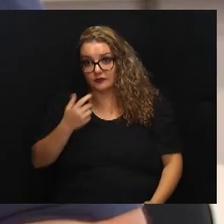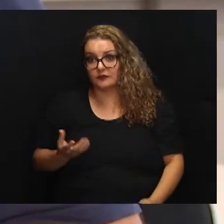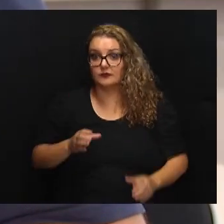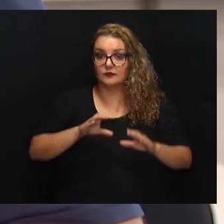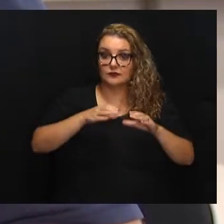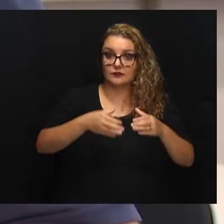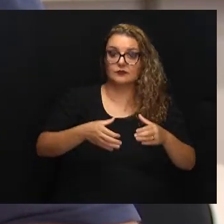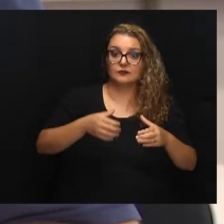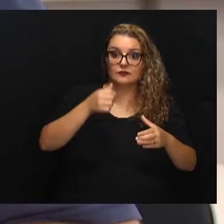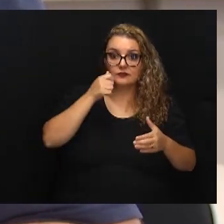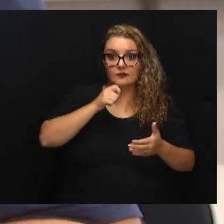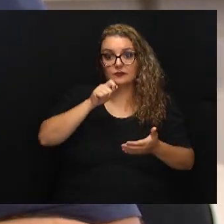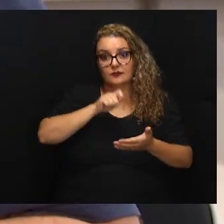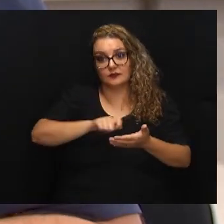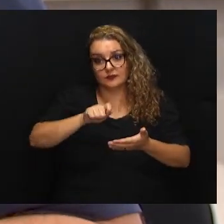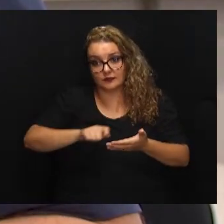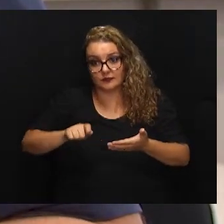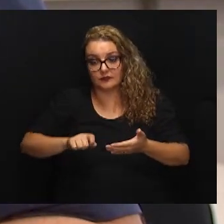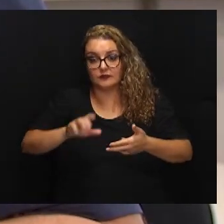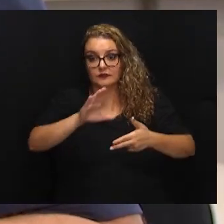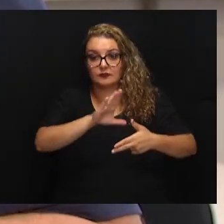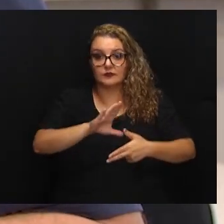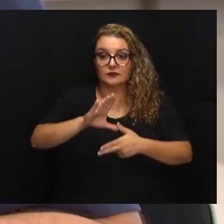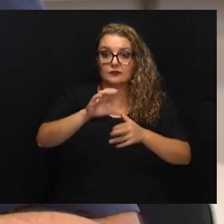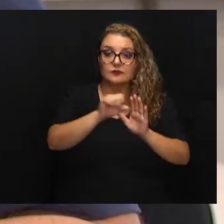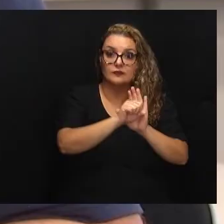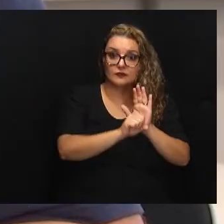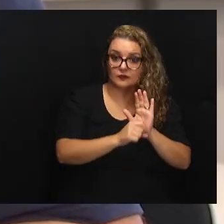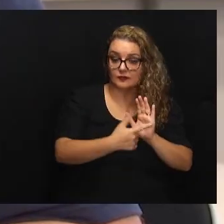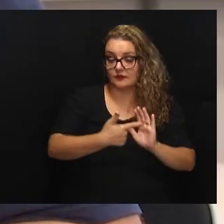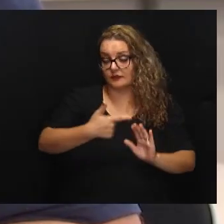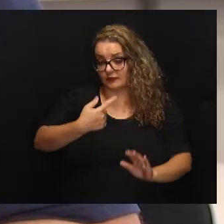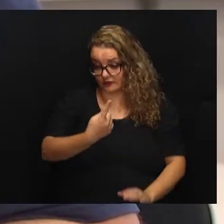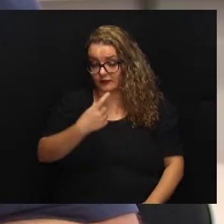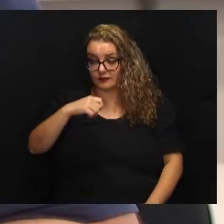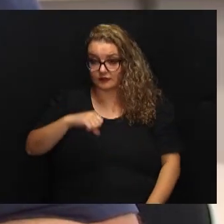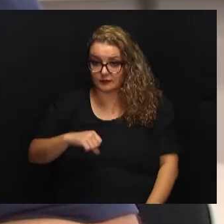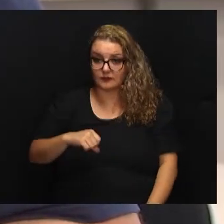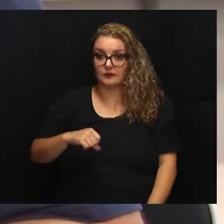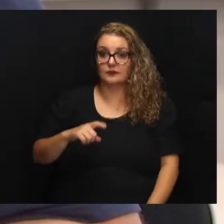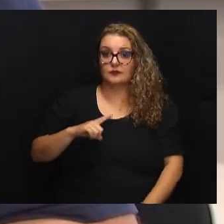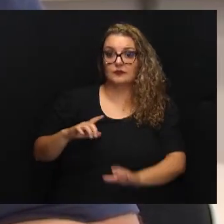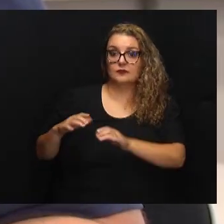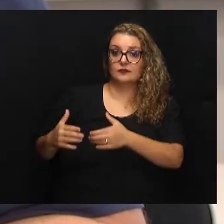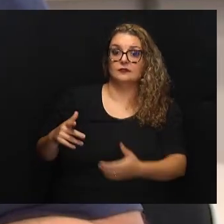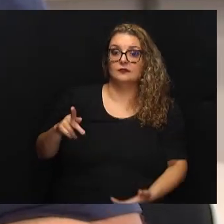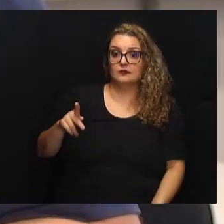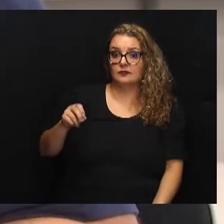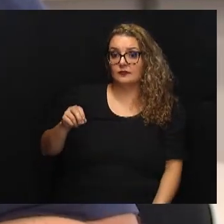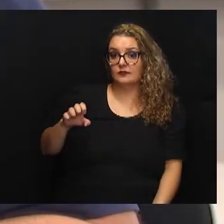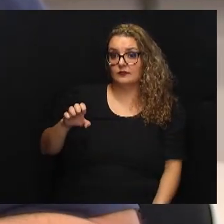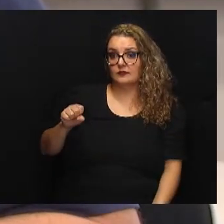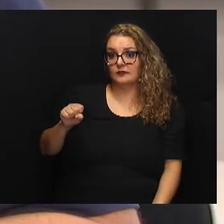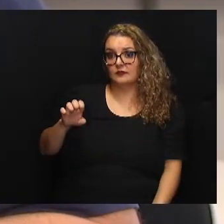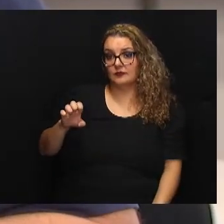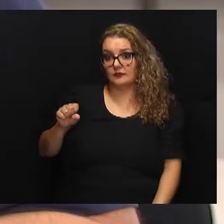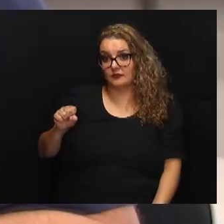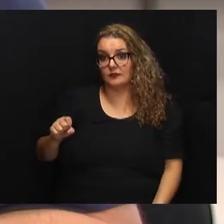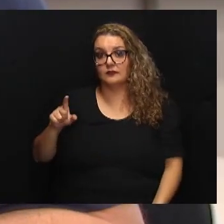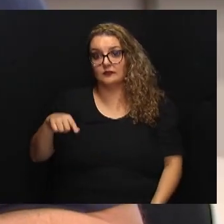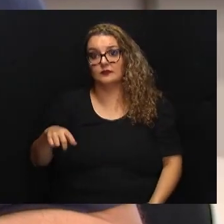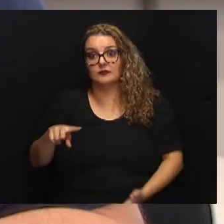leem mulheres, tem um clube que lê autoras latino-americanas do século XIX, a gente tem também um